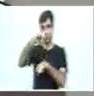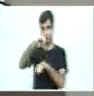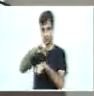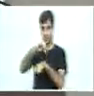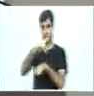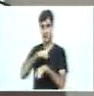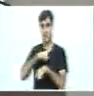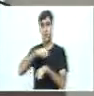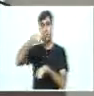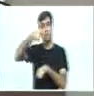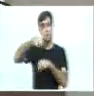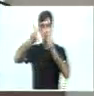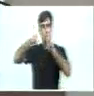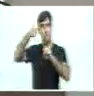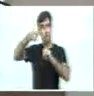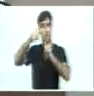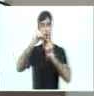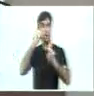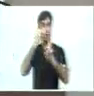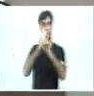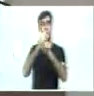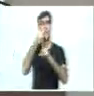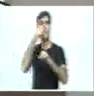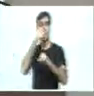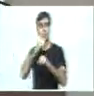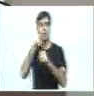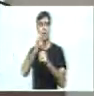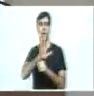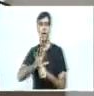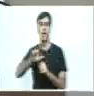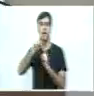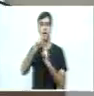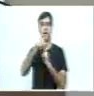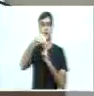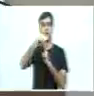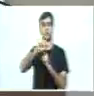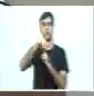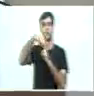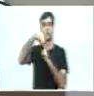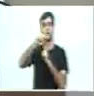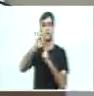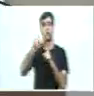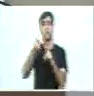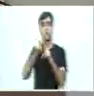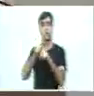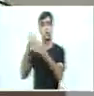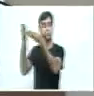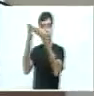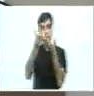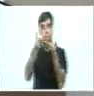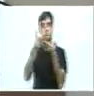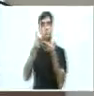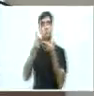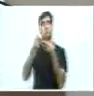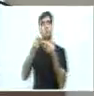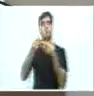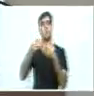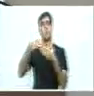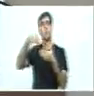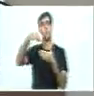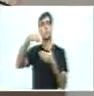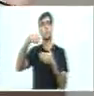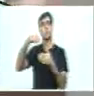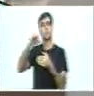vai haver o primeiro encontro de mulheres da Zona da Mata, puxado pela OAB, com a ministra Eliana Calmon e outras autoridades, né, Vange?